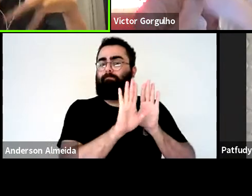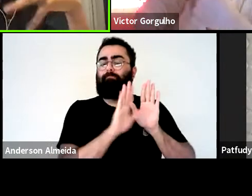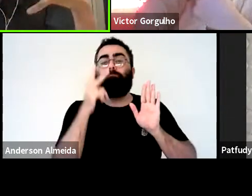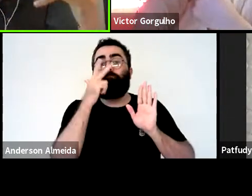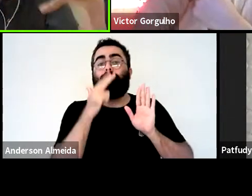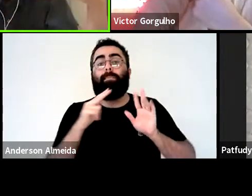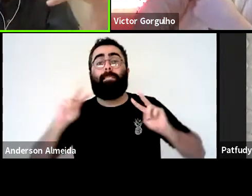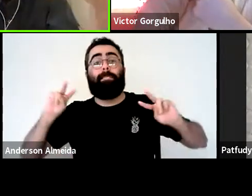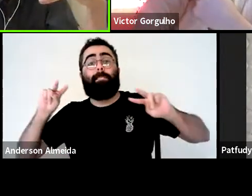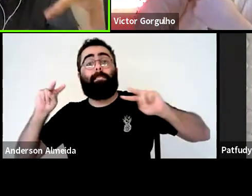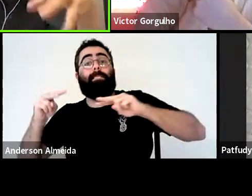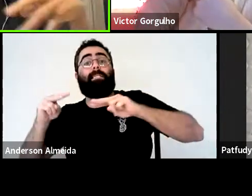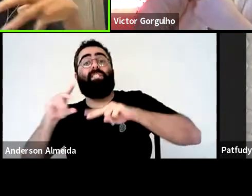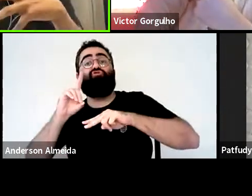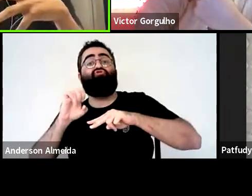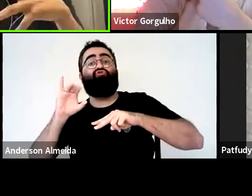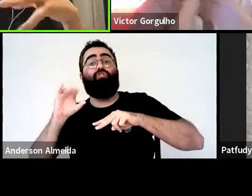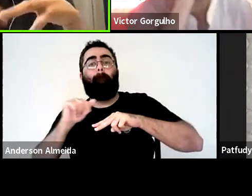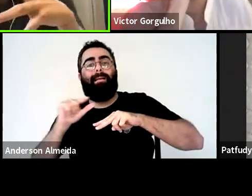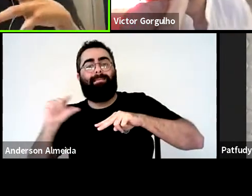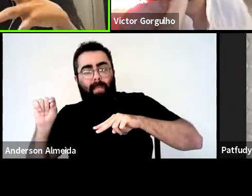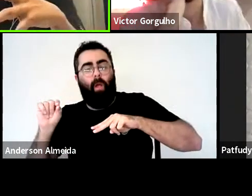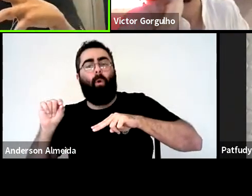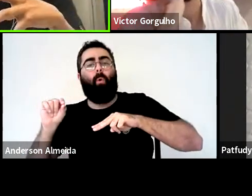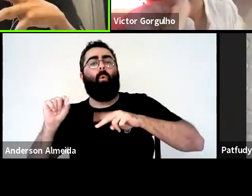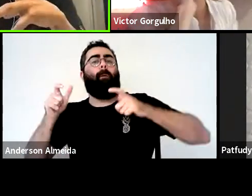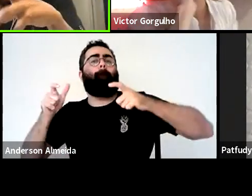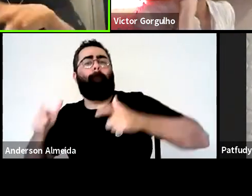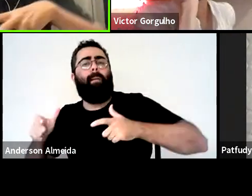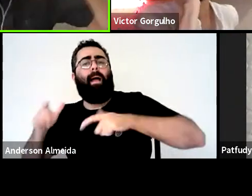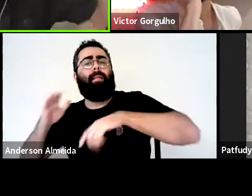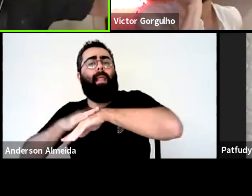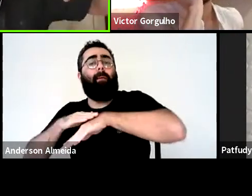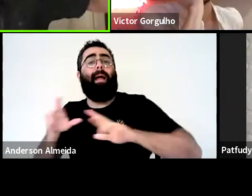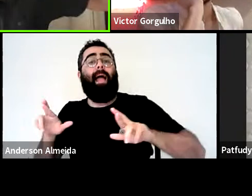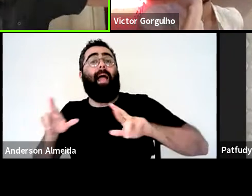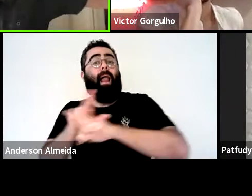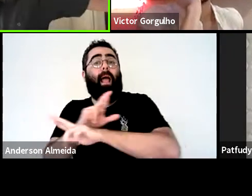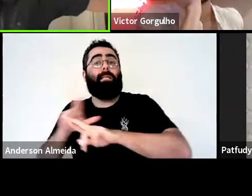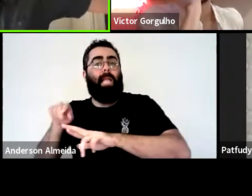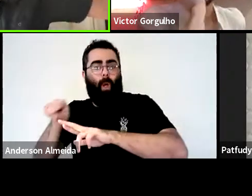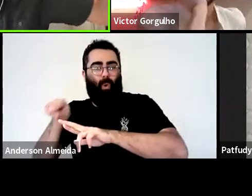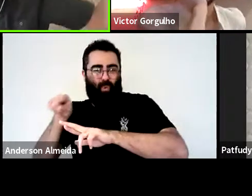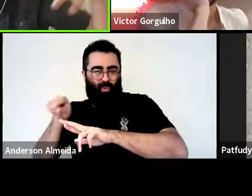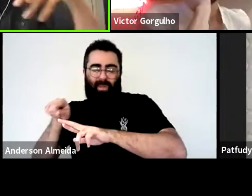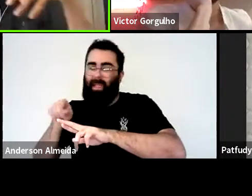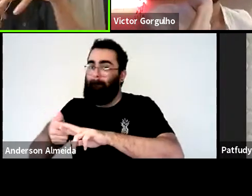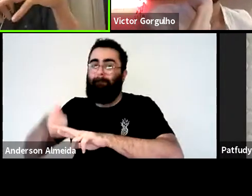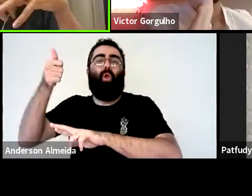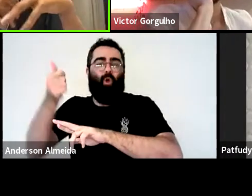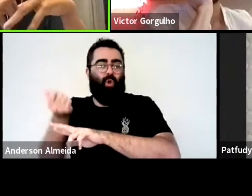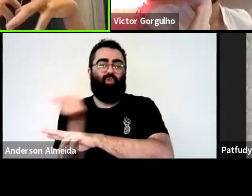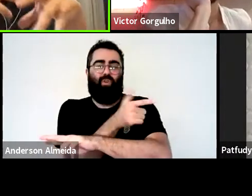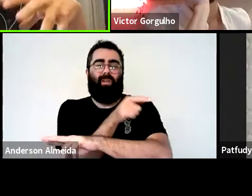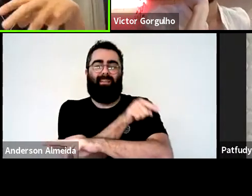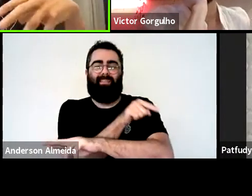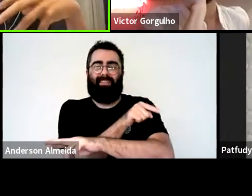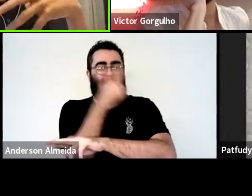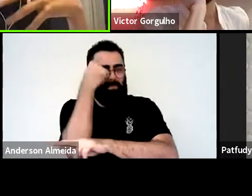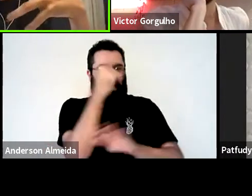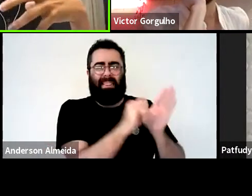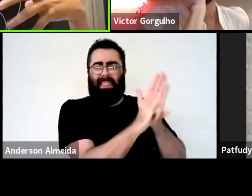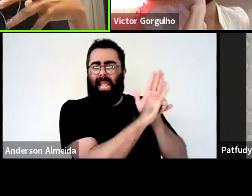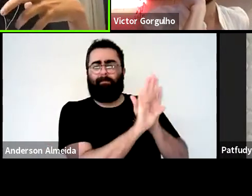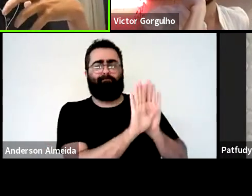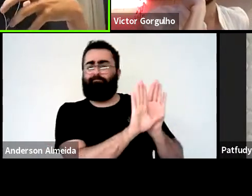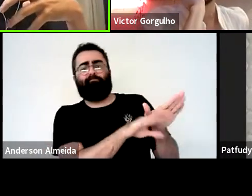mesmo de uma dimensão de espaço, não seria tal como a gente fala de dimensão de espaço-tempo, a gente podia falar de outras dimensões, né? Então, eu